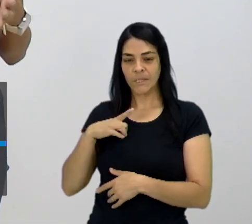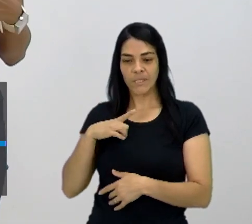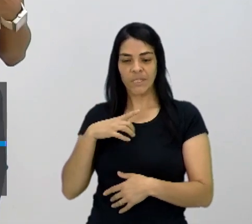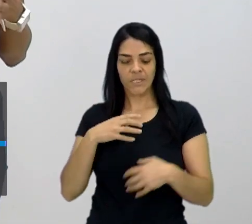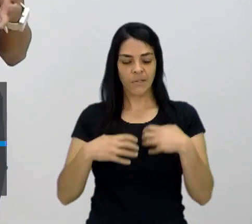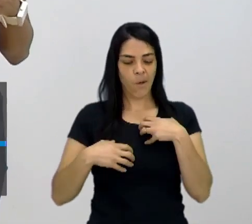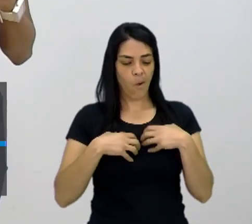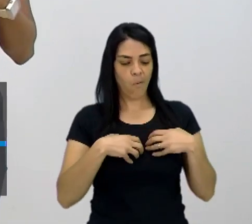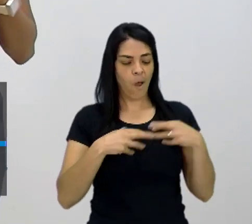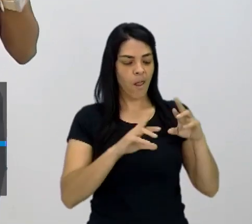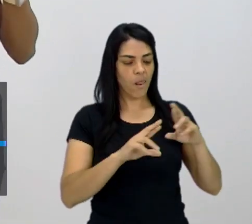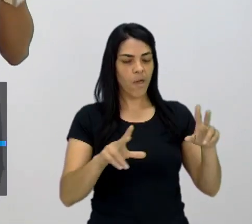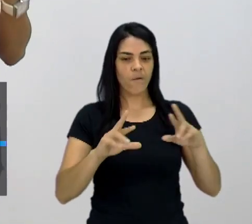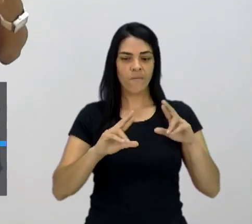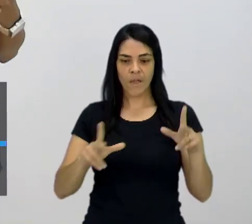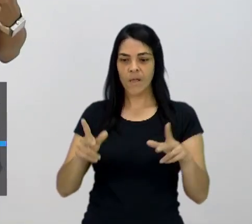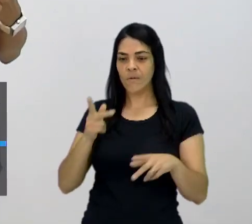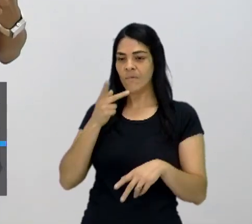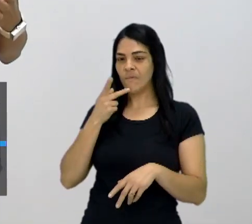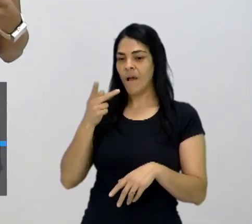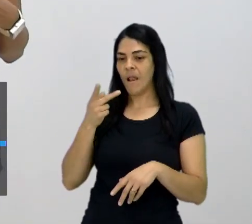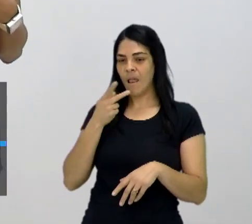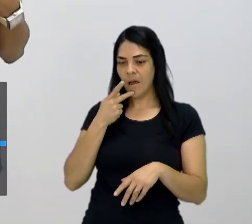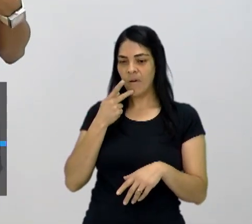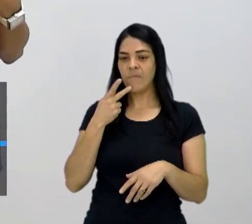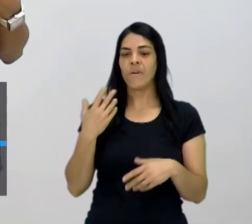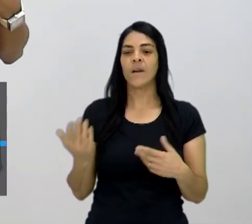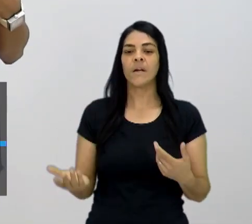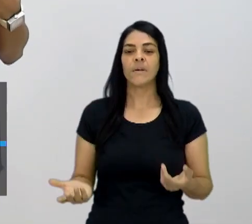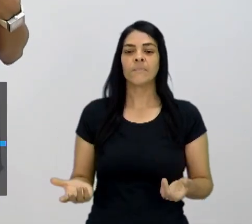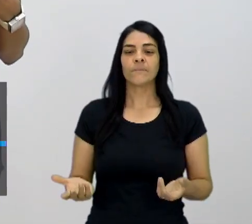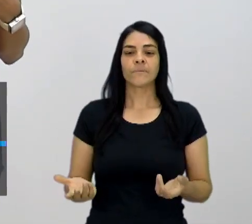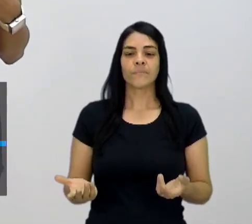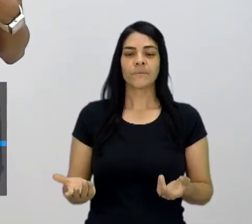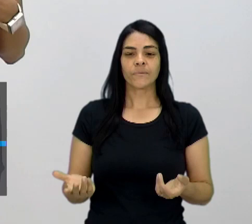que não, que era um dos elementos aí. E